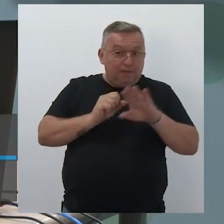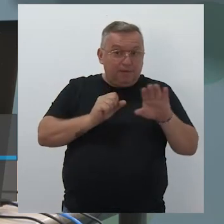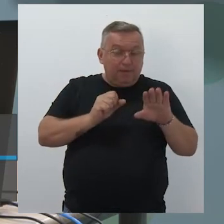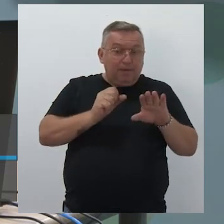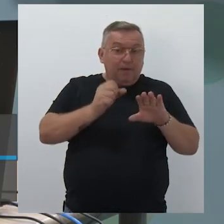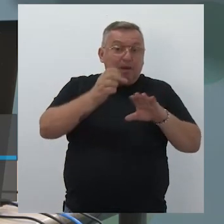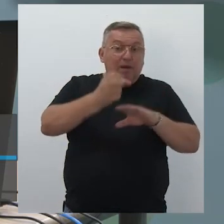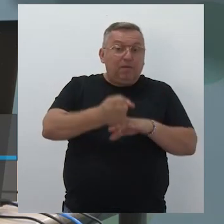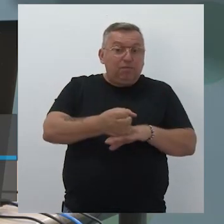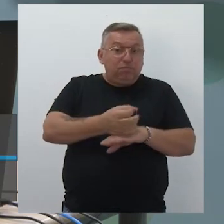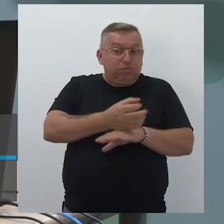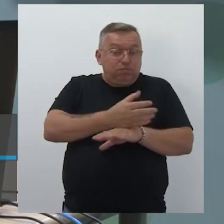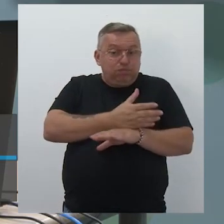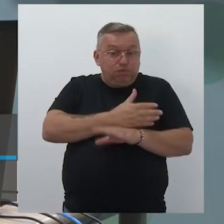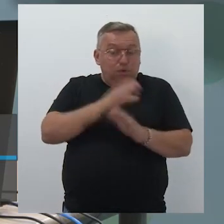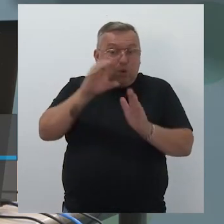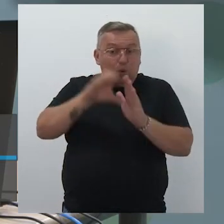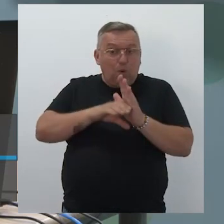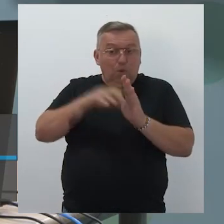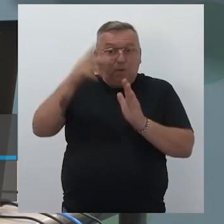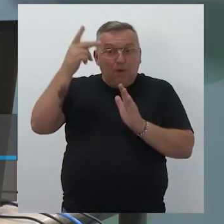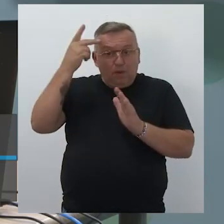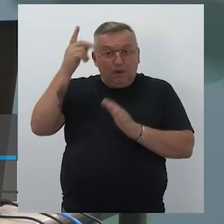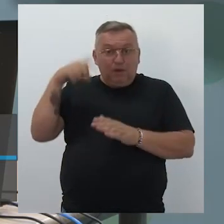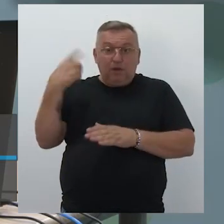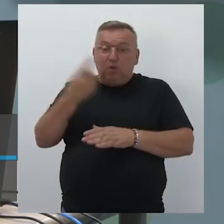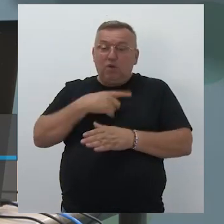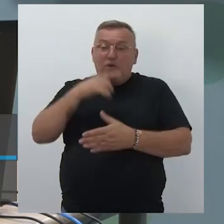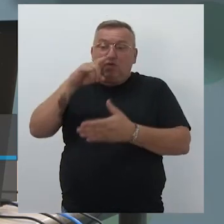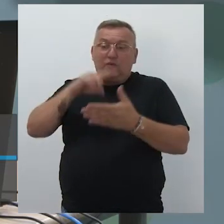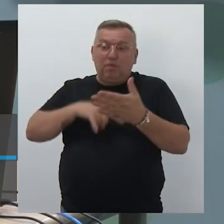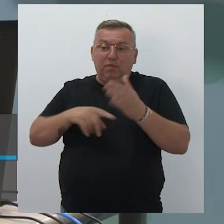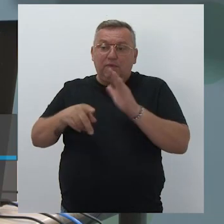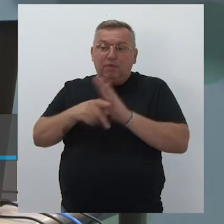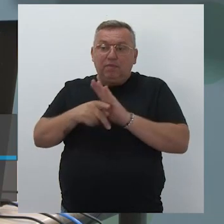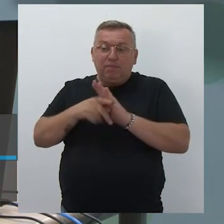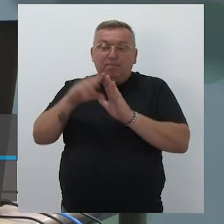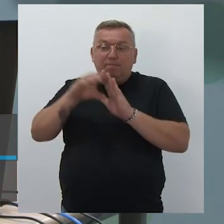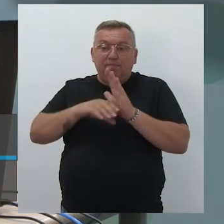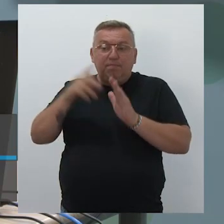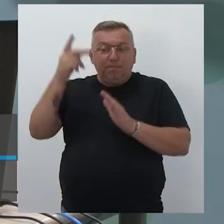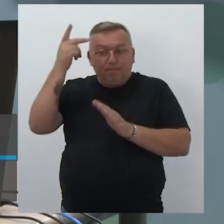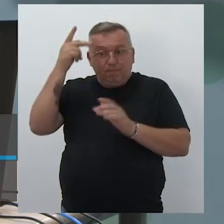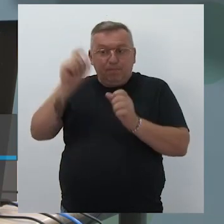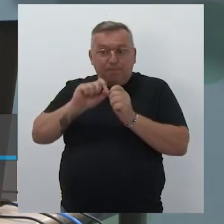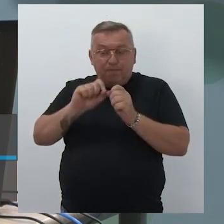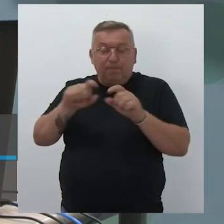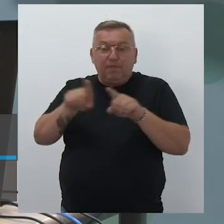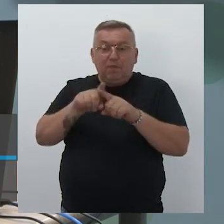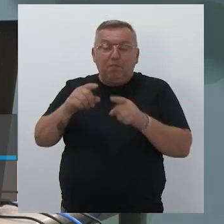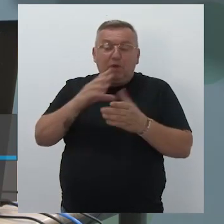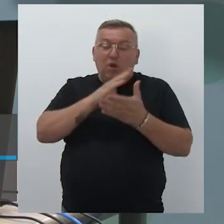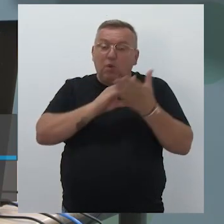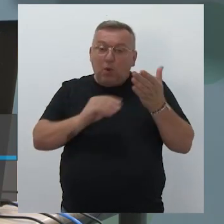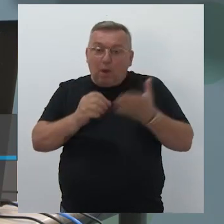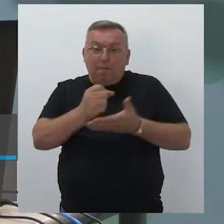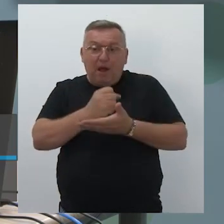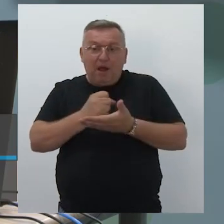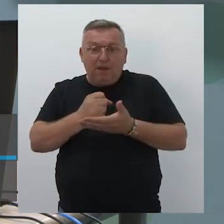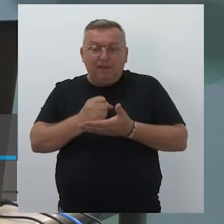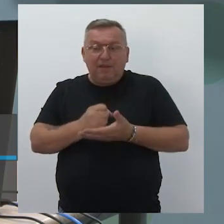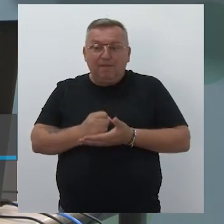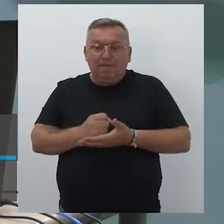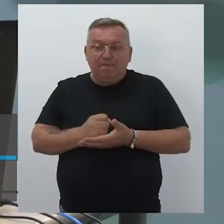inspira o currículo paulista, e outra coisa é o nosso documento, que é o currículo paulista, que foi inspirado na base, né? Então,